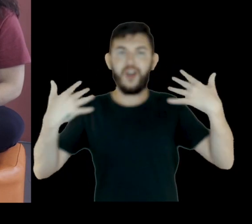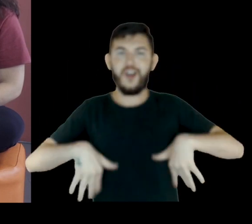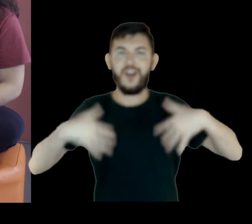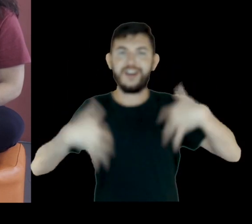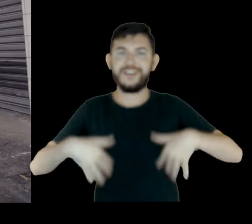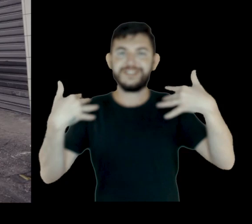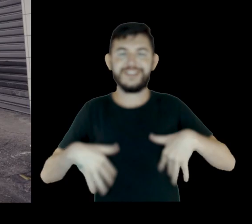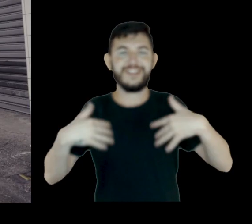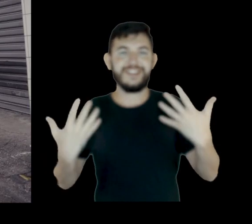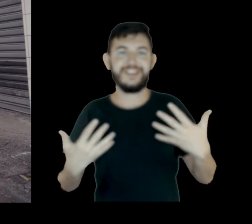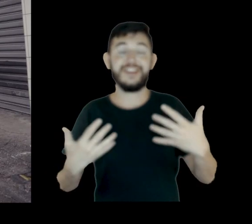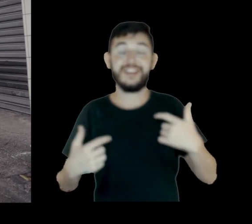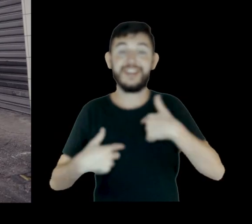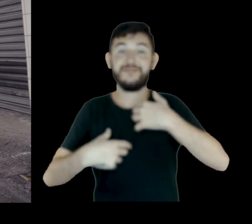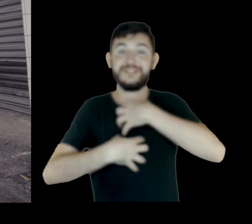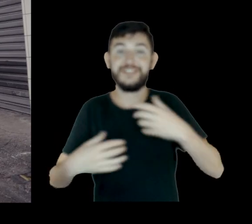motiva muito.